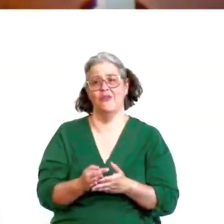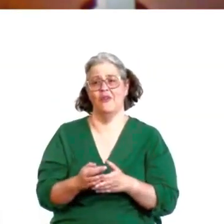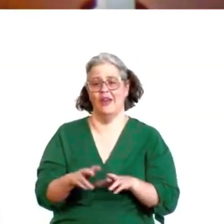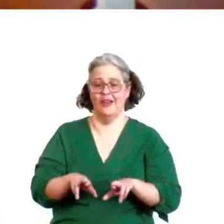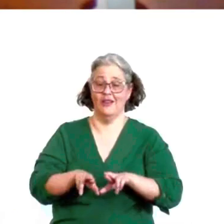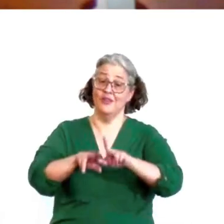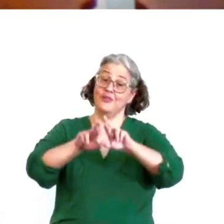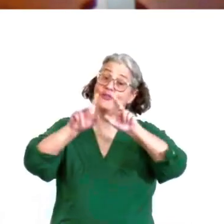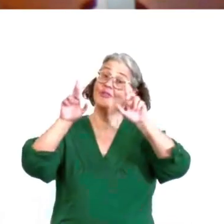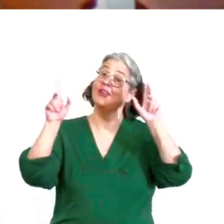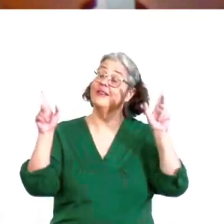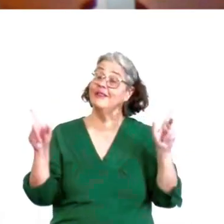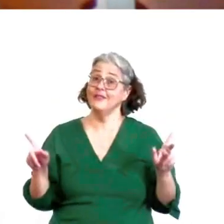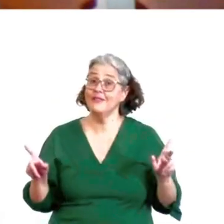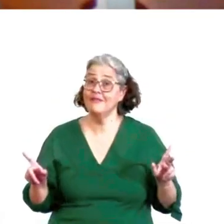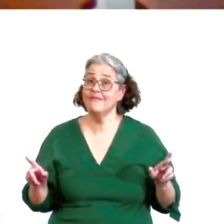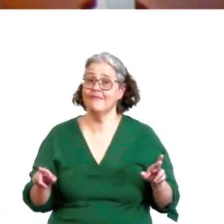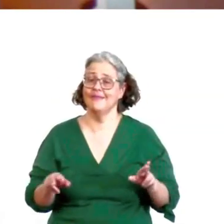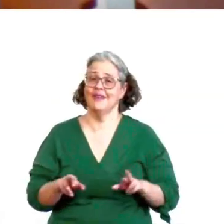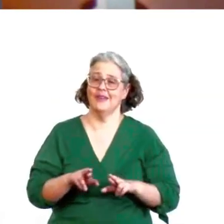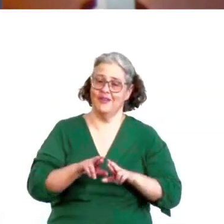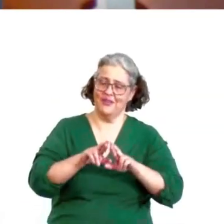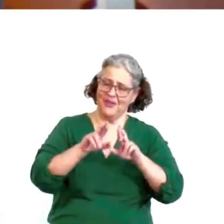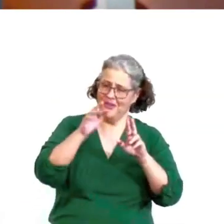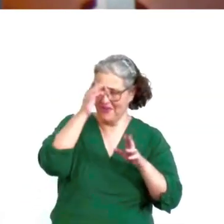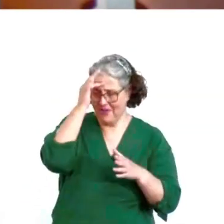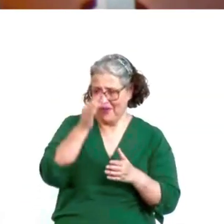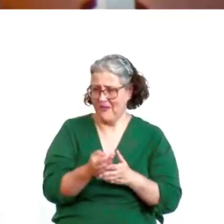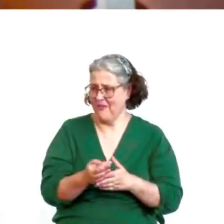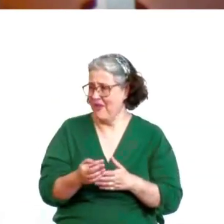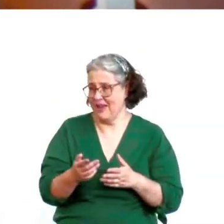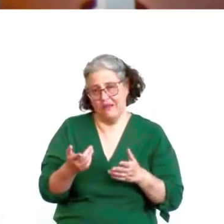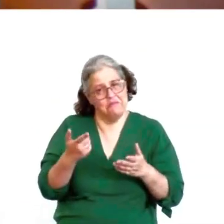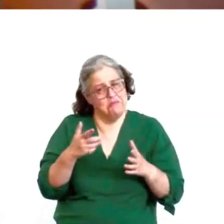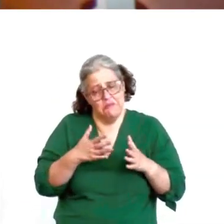diferente. É uma fé que muitas das vezes nós não teríamos.